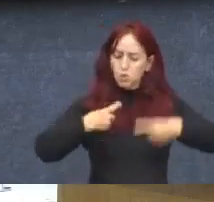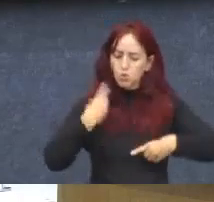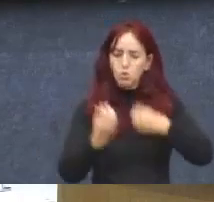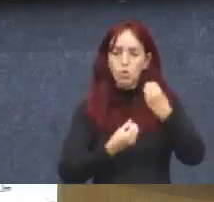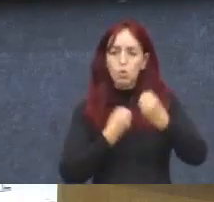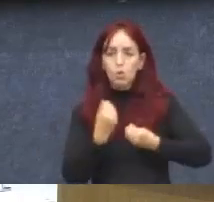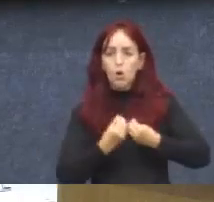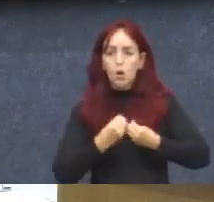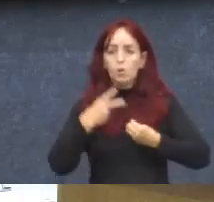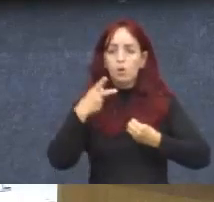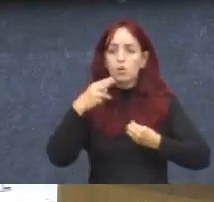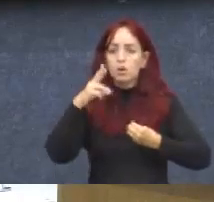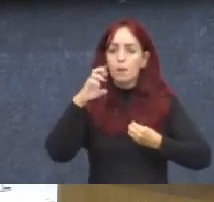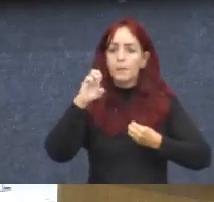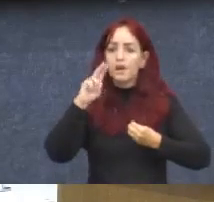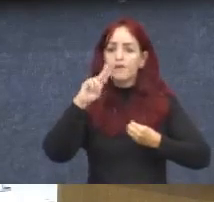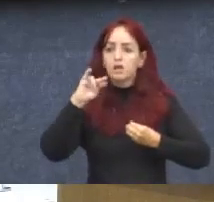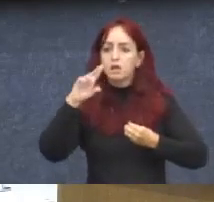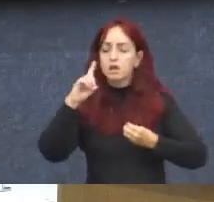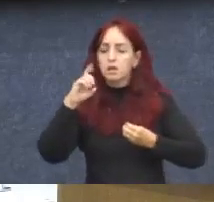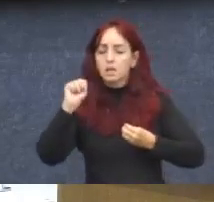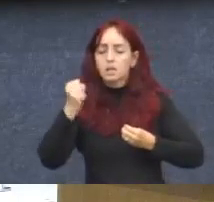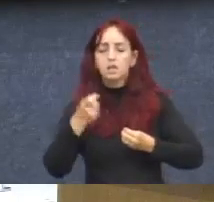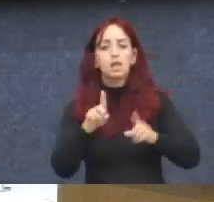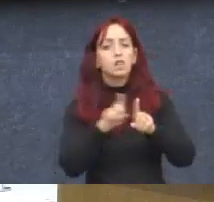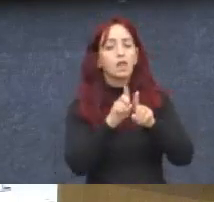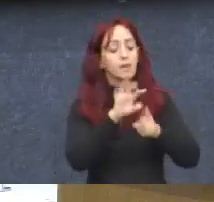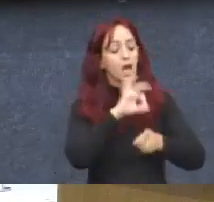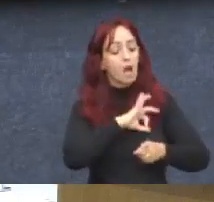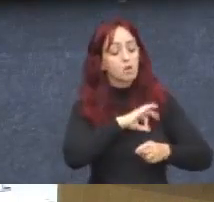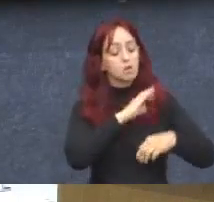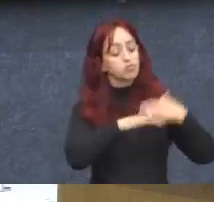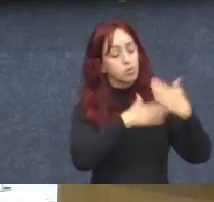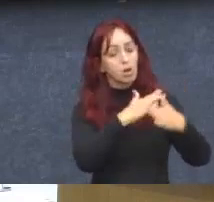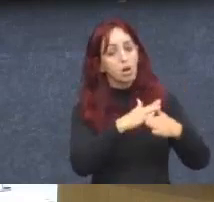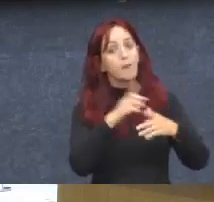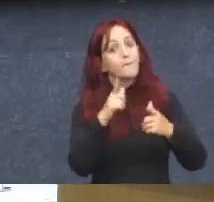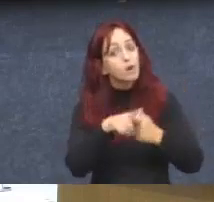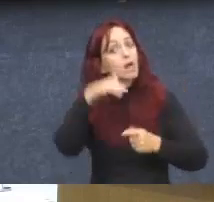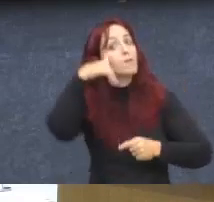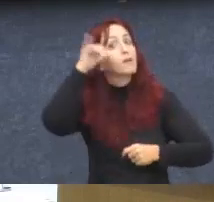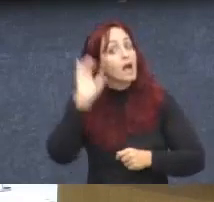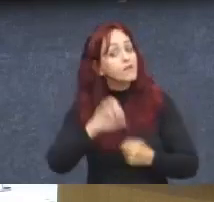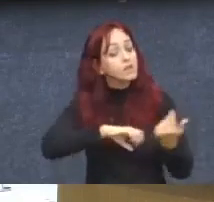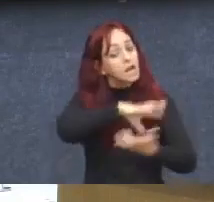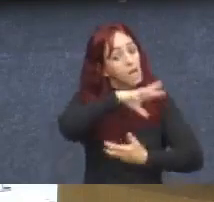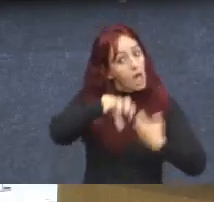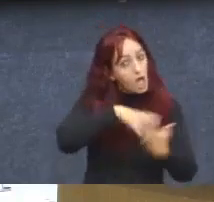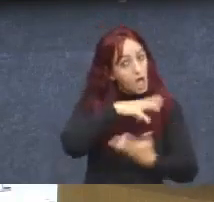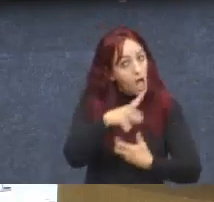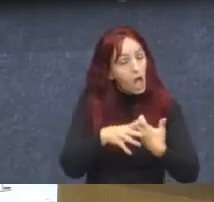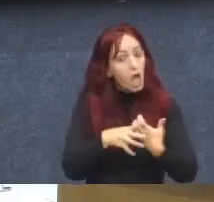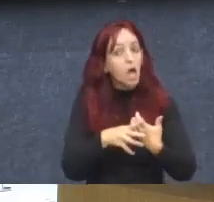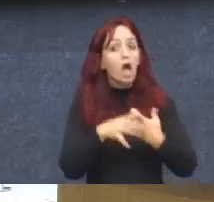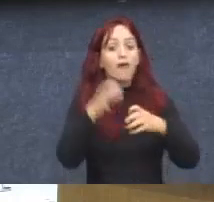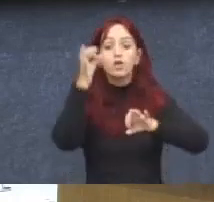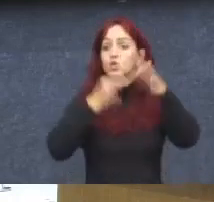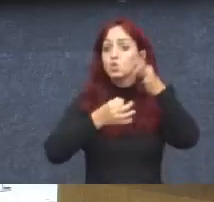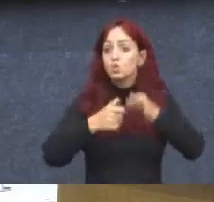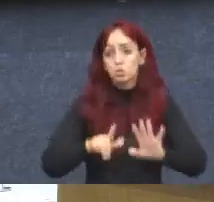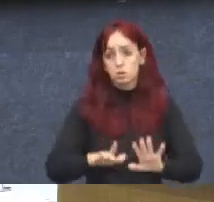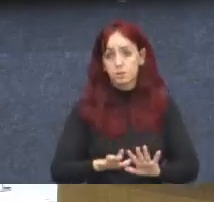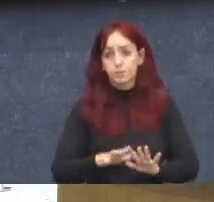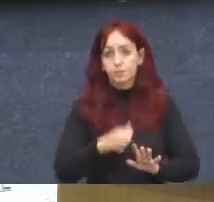e remuneração. Tudo isso para evitar greves e injustiças.